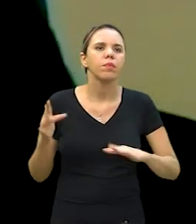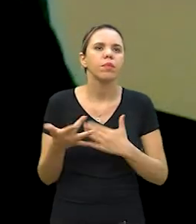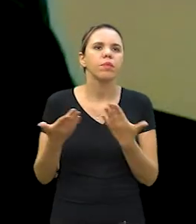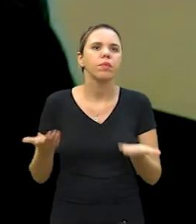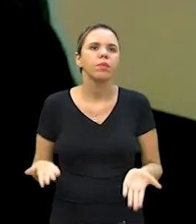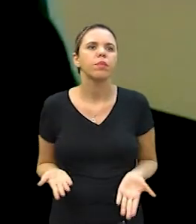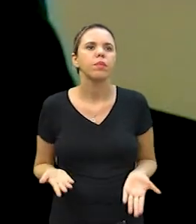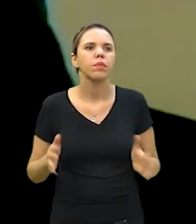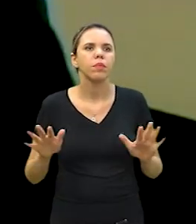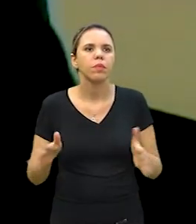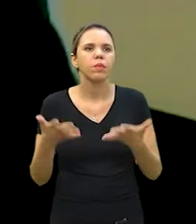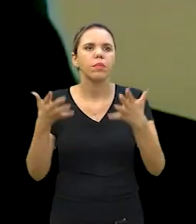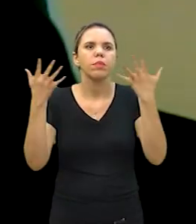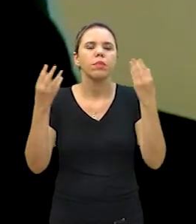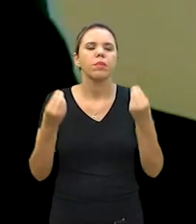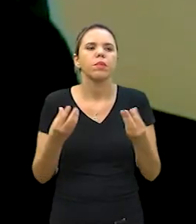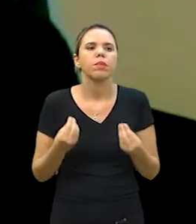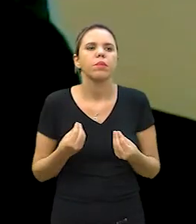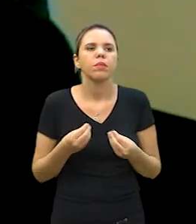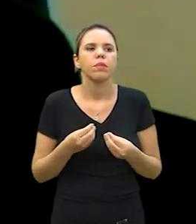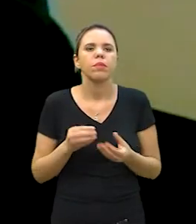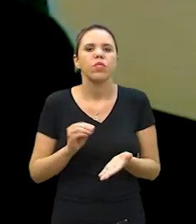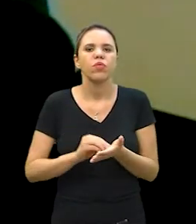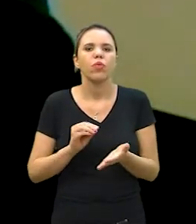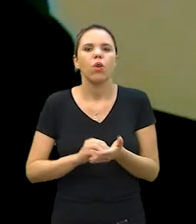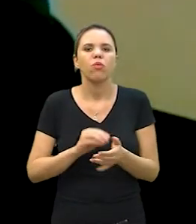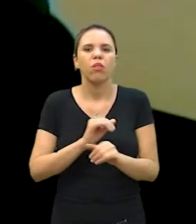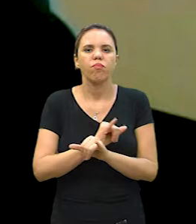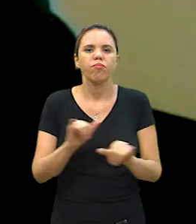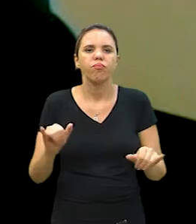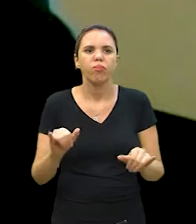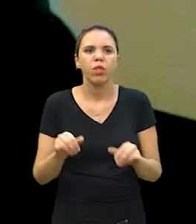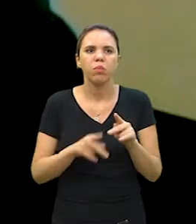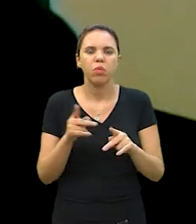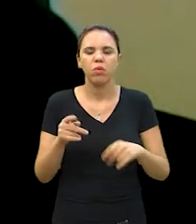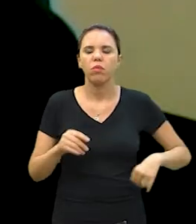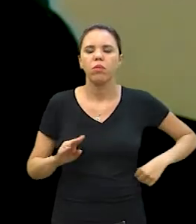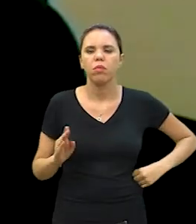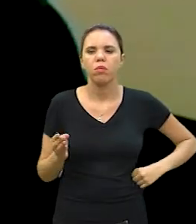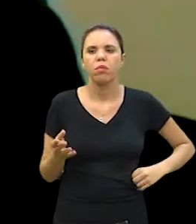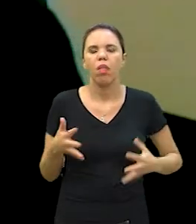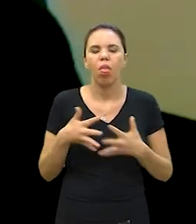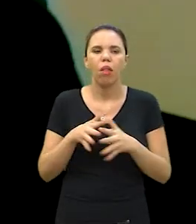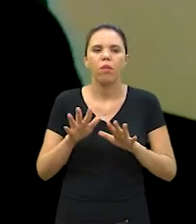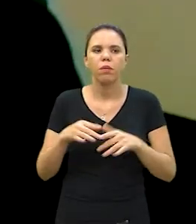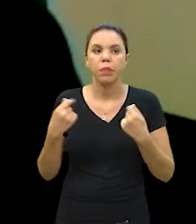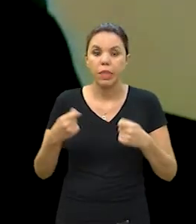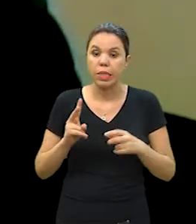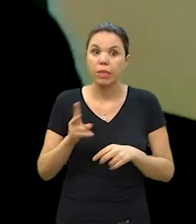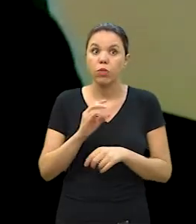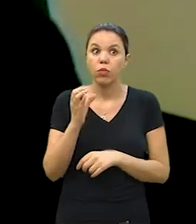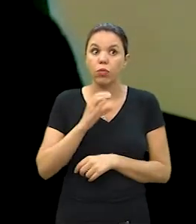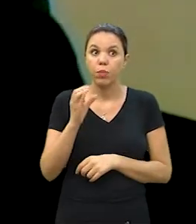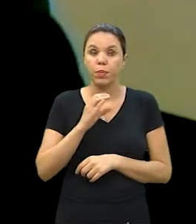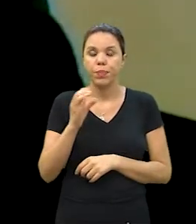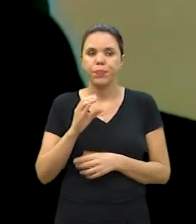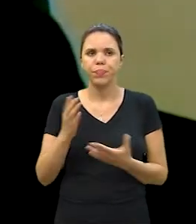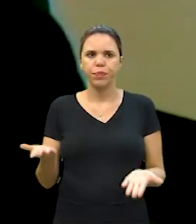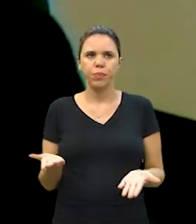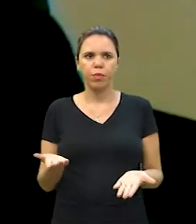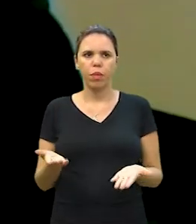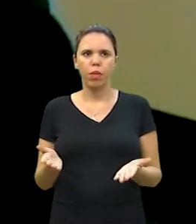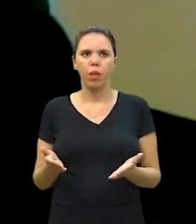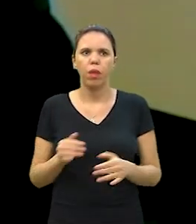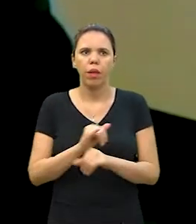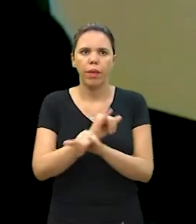redes sociais que promovem muita desinformação, né, para as pessoas, e a gente precisa estar sempre correndo